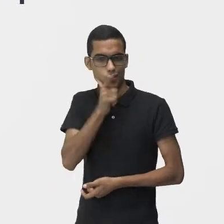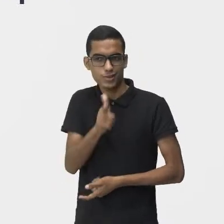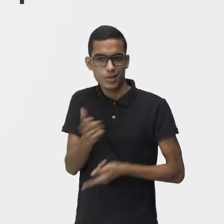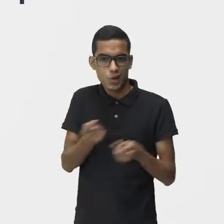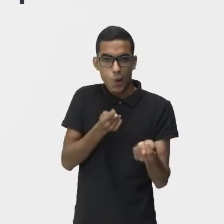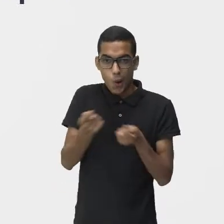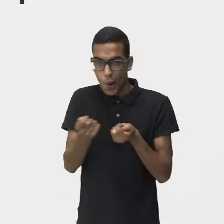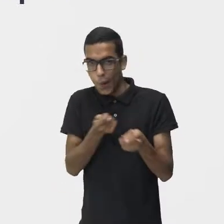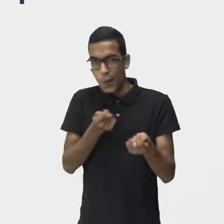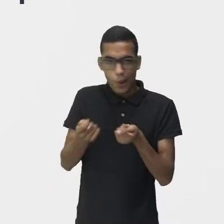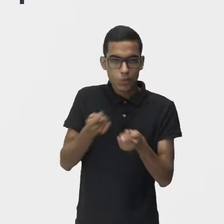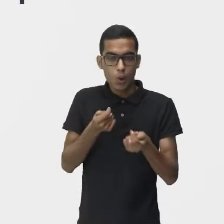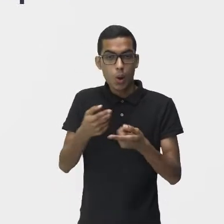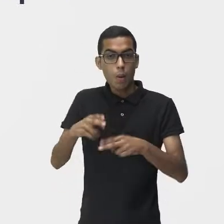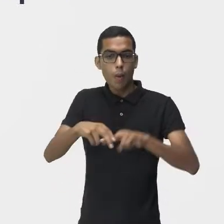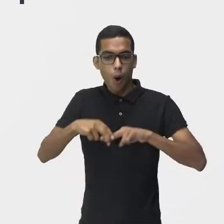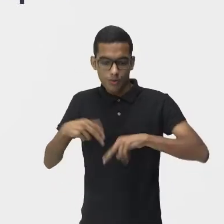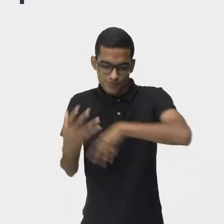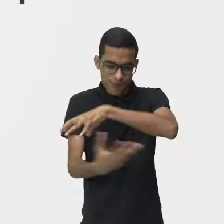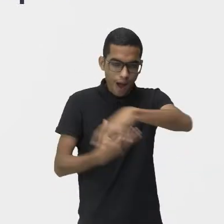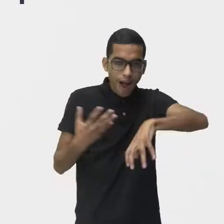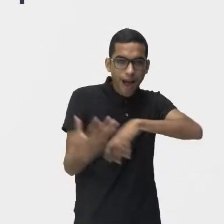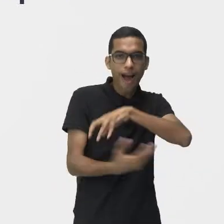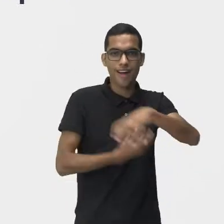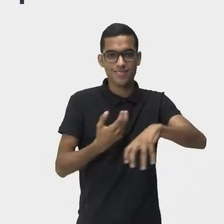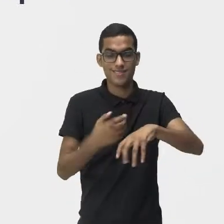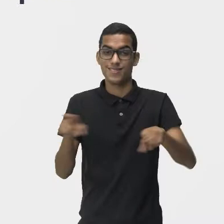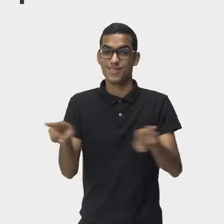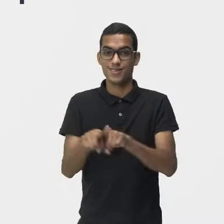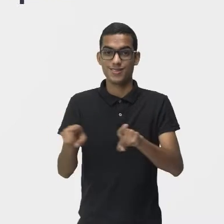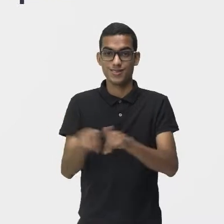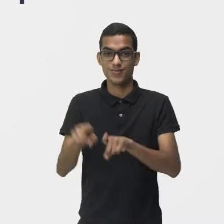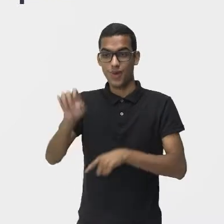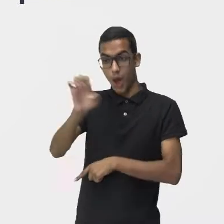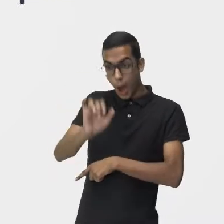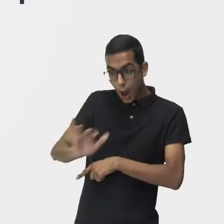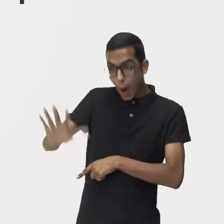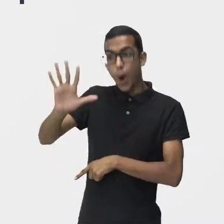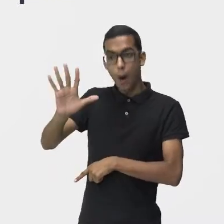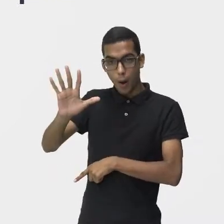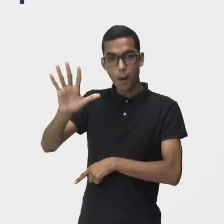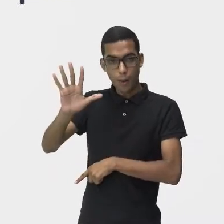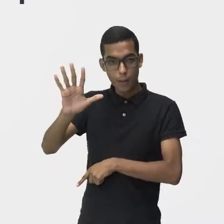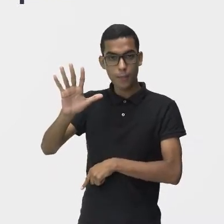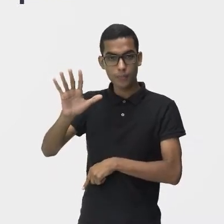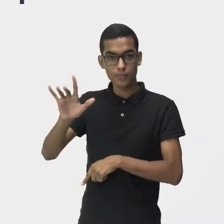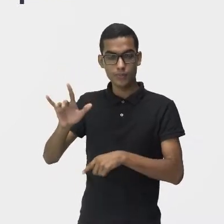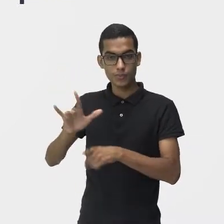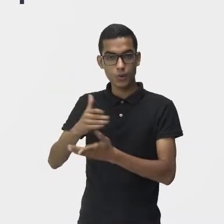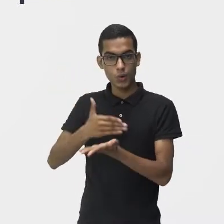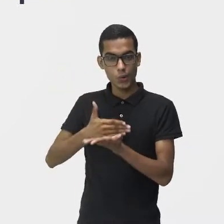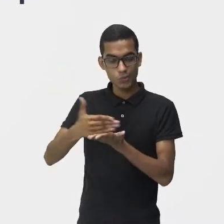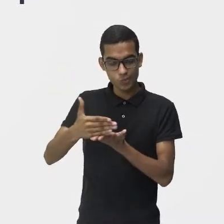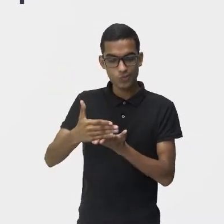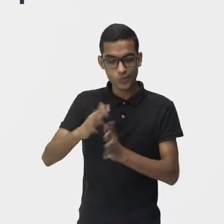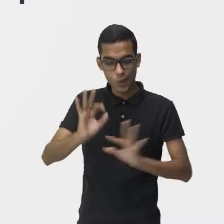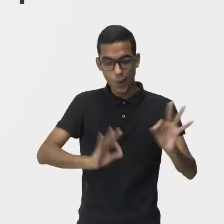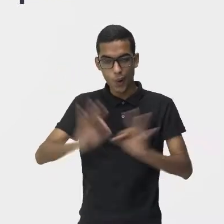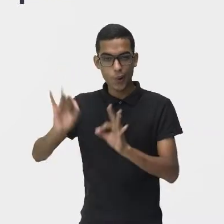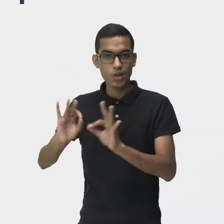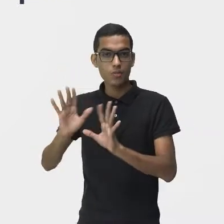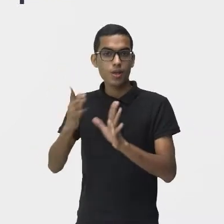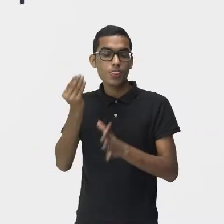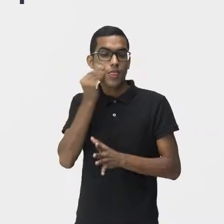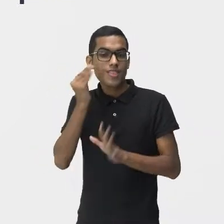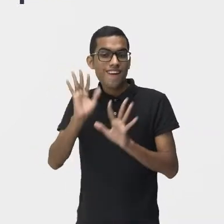da França, principalmente porque a Europa começou a se organizar para pôr um fim a essa revolução.